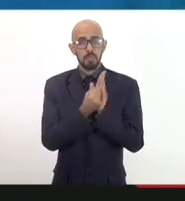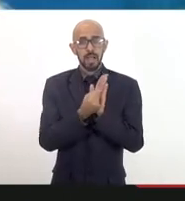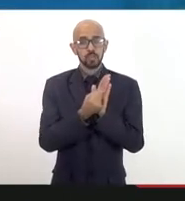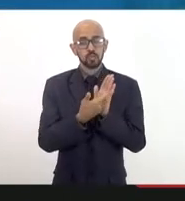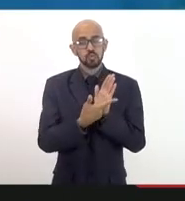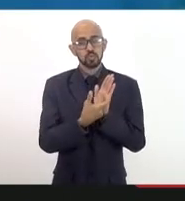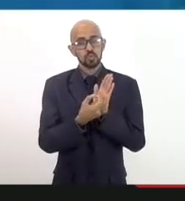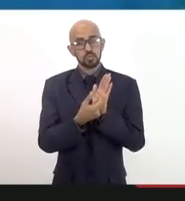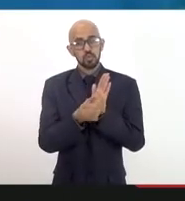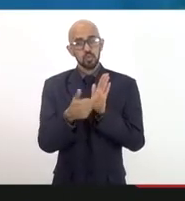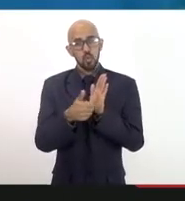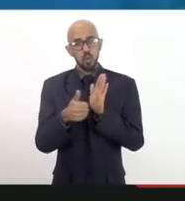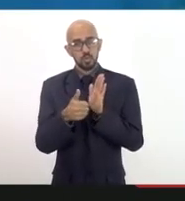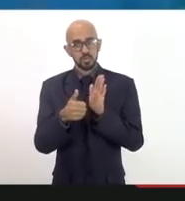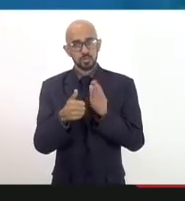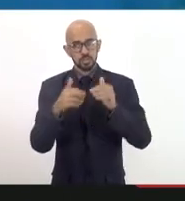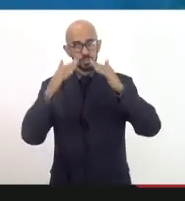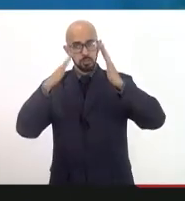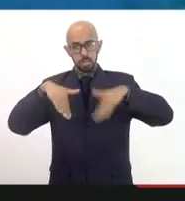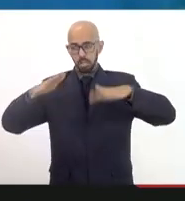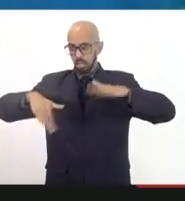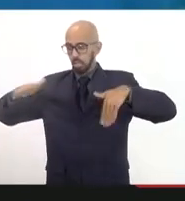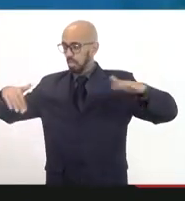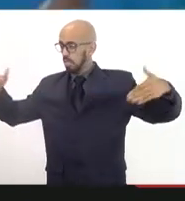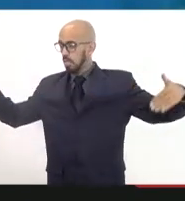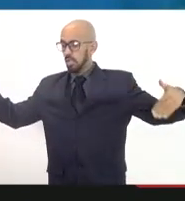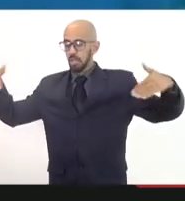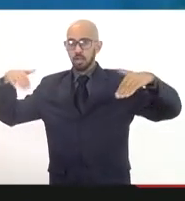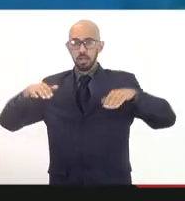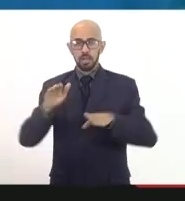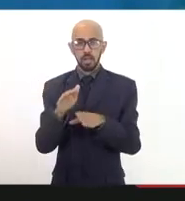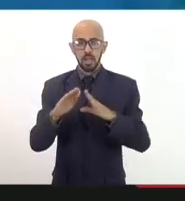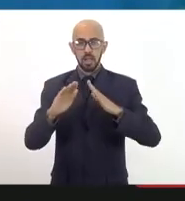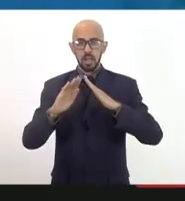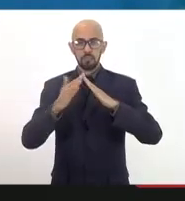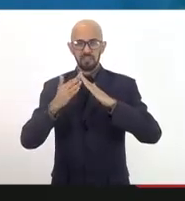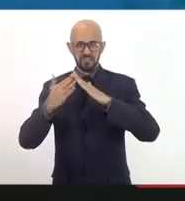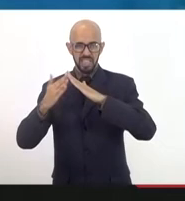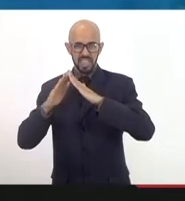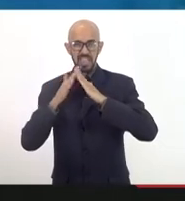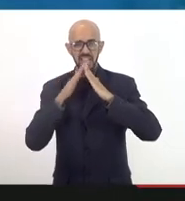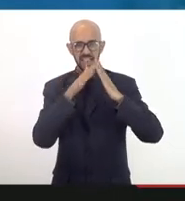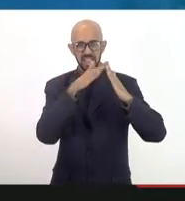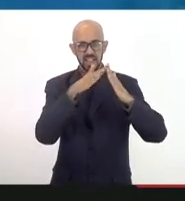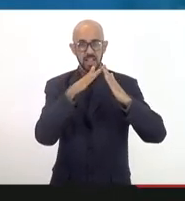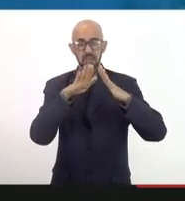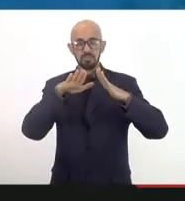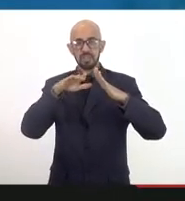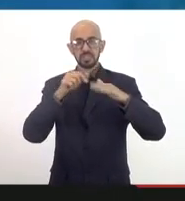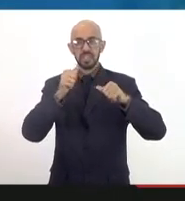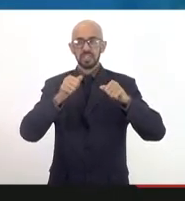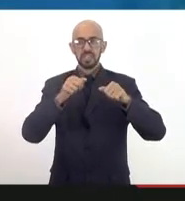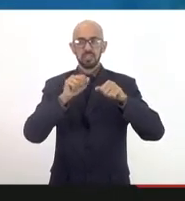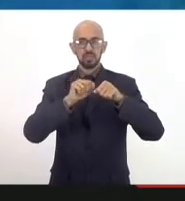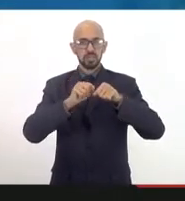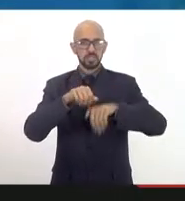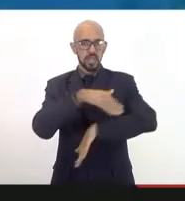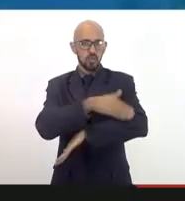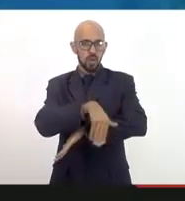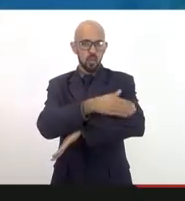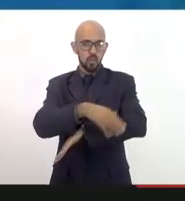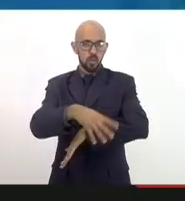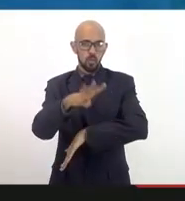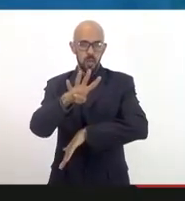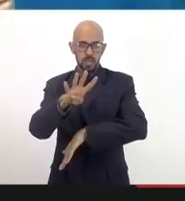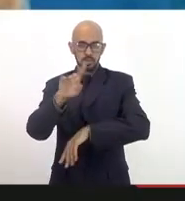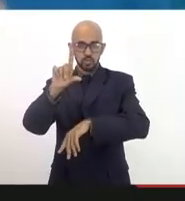vários barracos que existiam lá, que o nome era esse, barracos, abriu a Rua 4, tal chamado Beco da Tuberculose, e fez com que caísse a incidência de